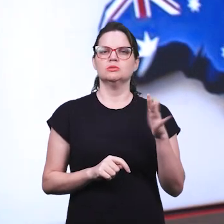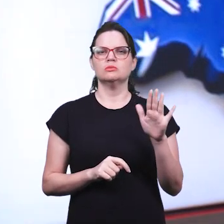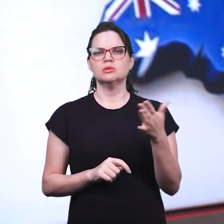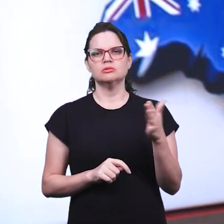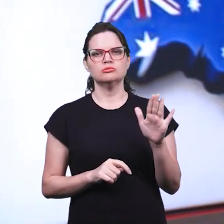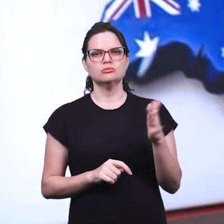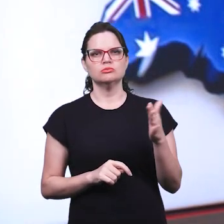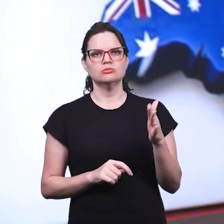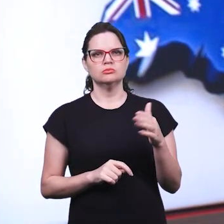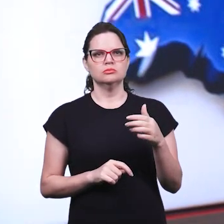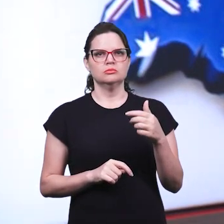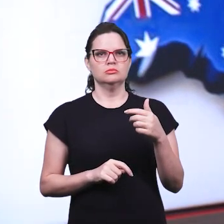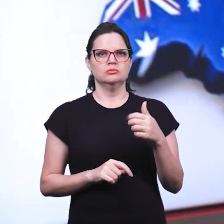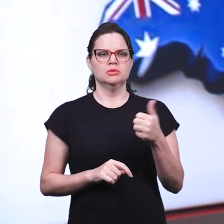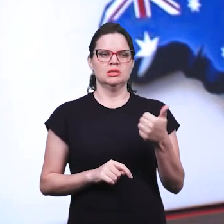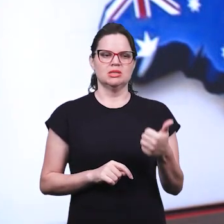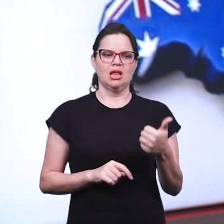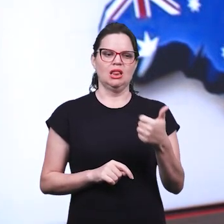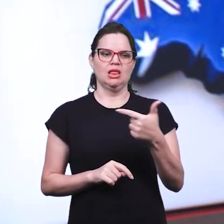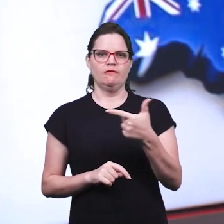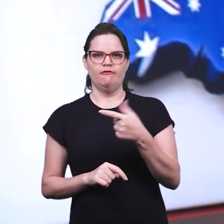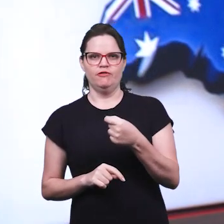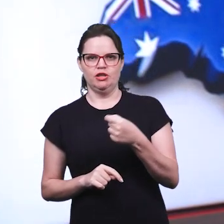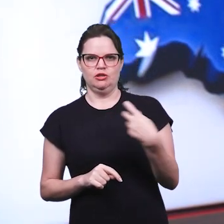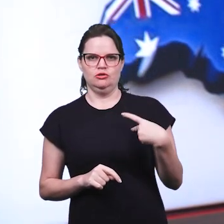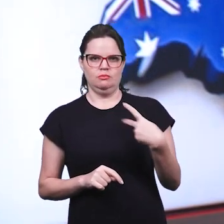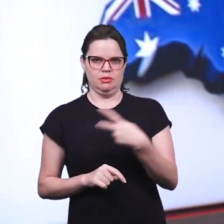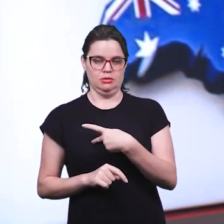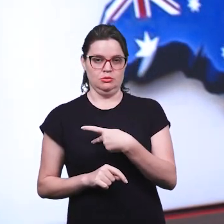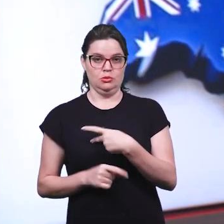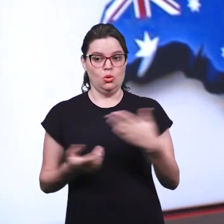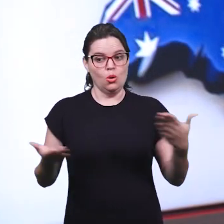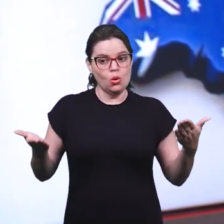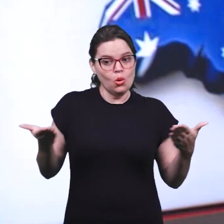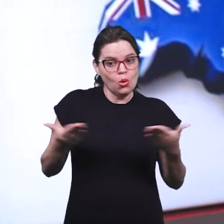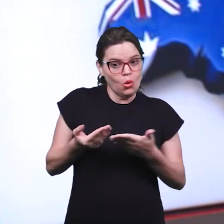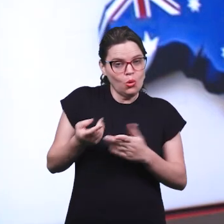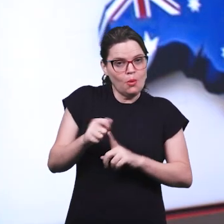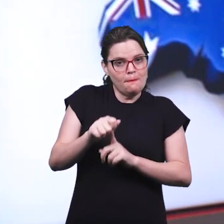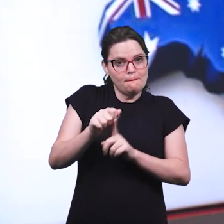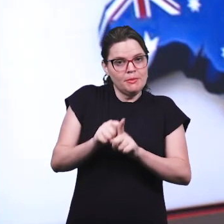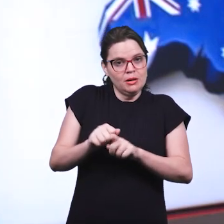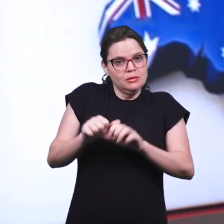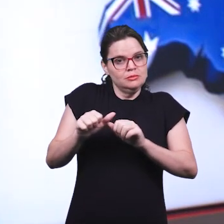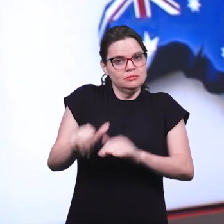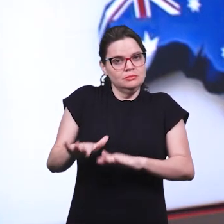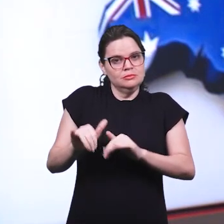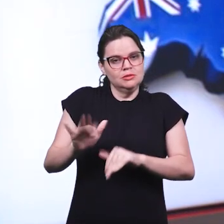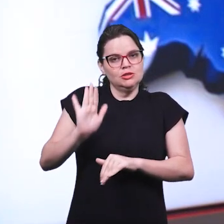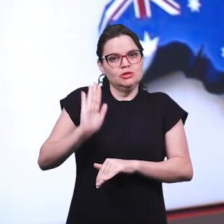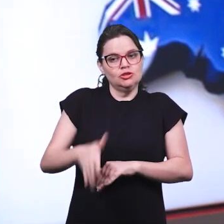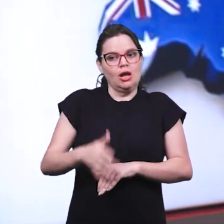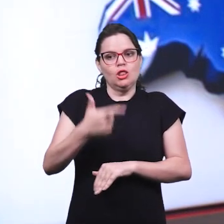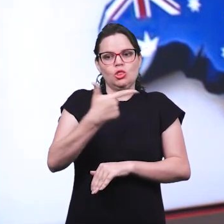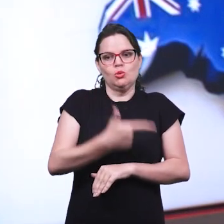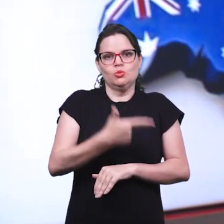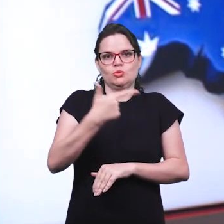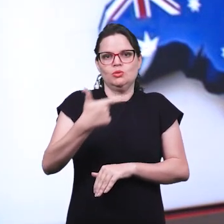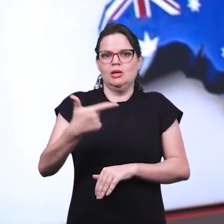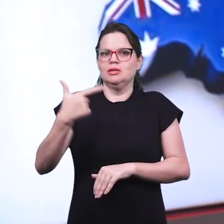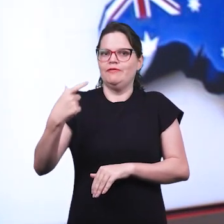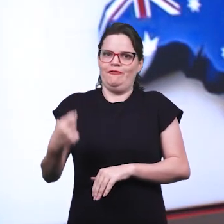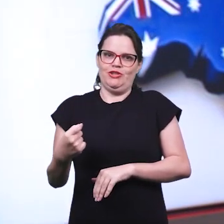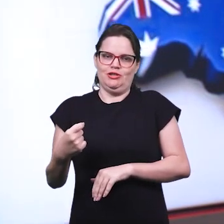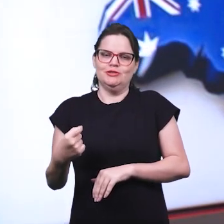cerca de 120, 130 pastores. Hoje, esse número já subiu para